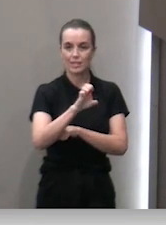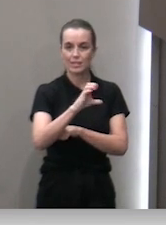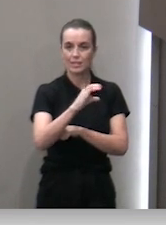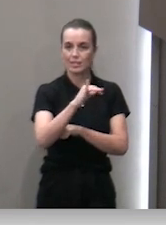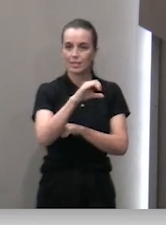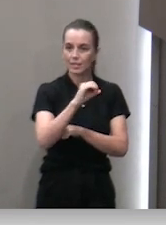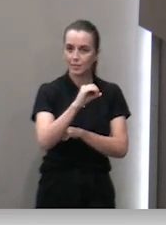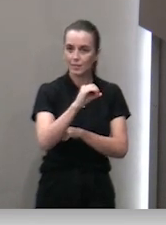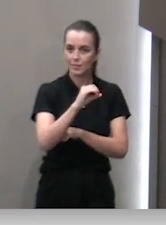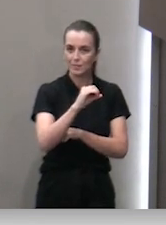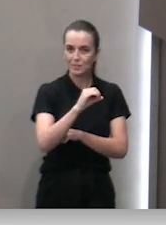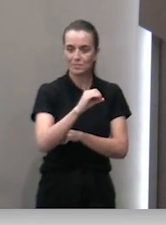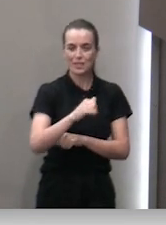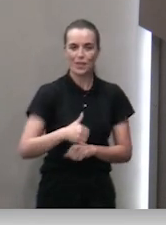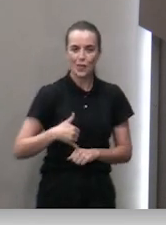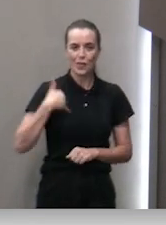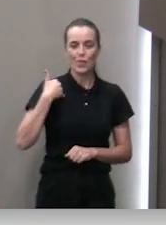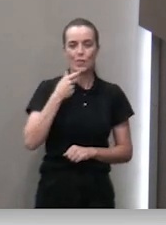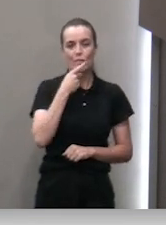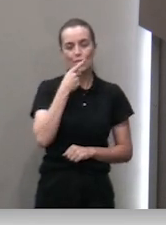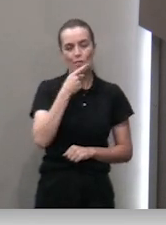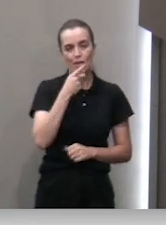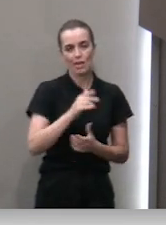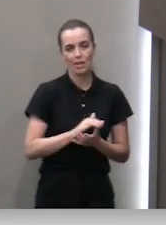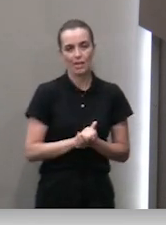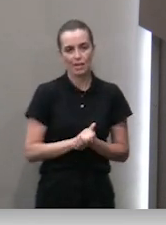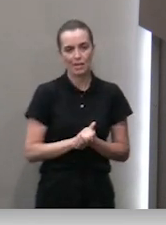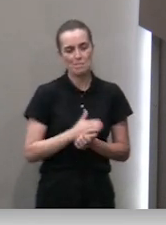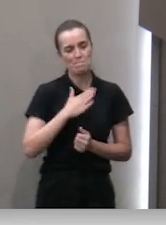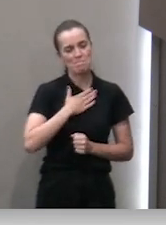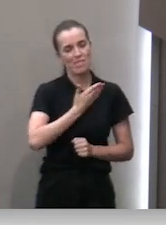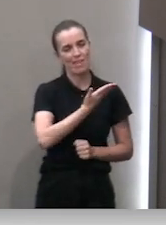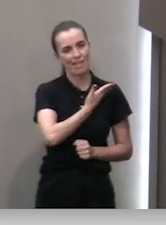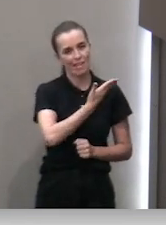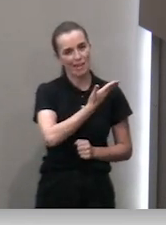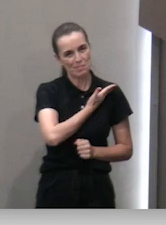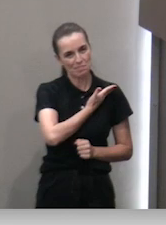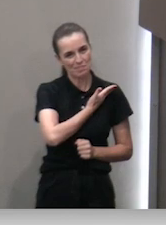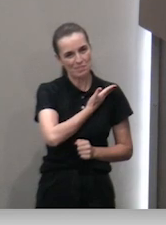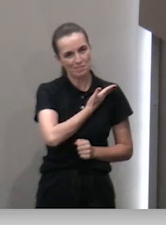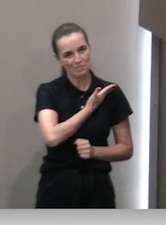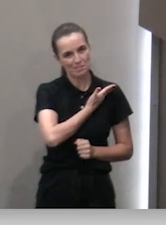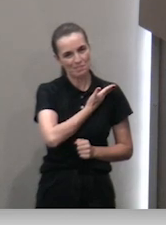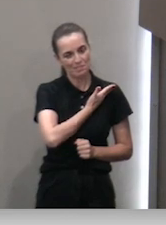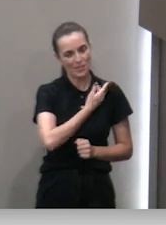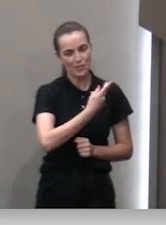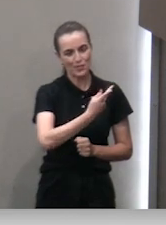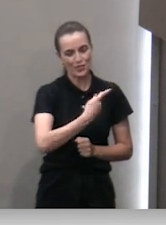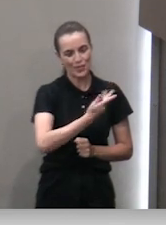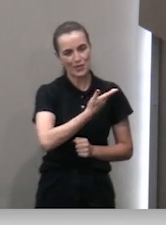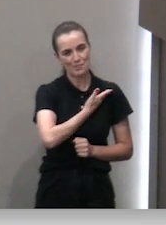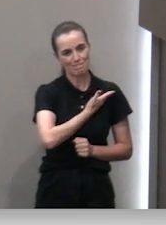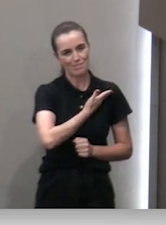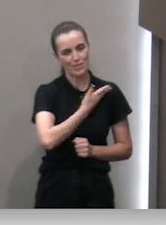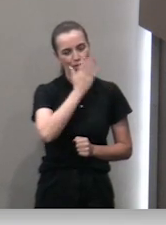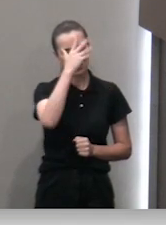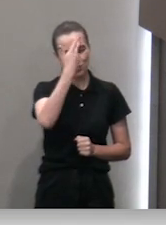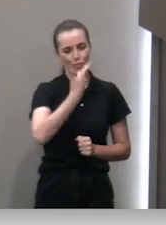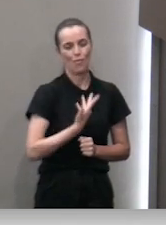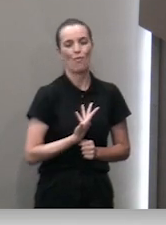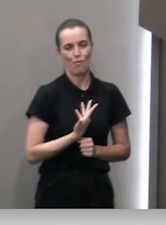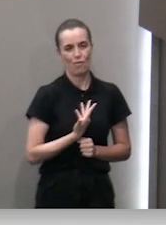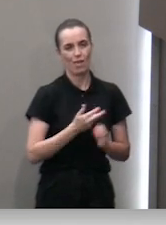que eu tenho orgulho de dizer que é meu amigo e eu sou amigo dele. Cara que nos honra,